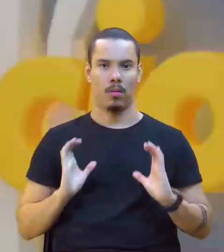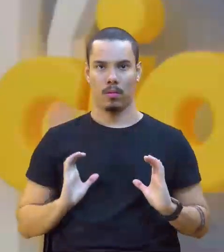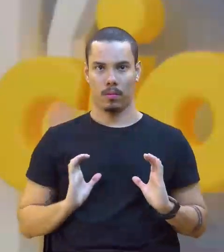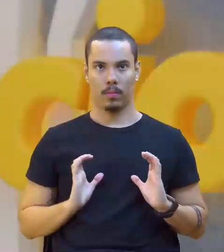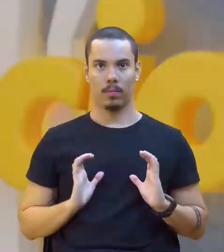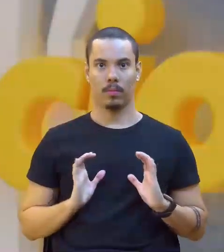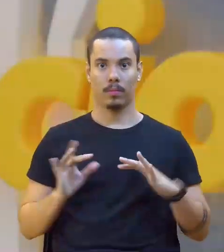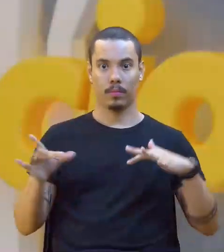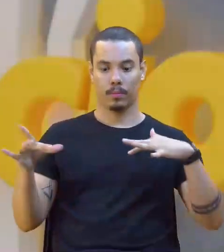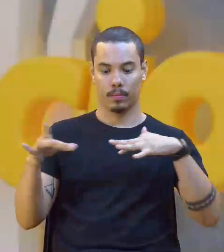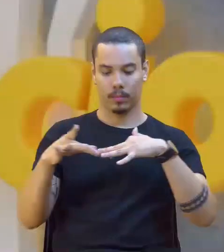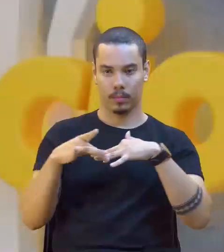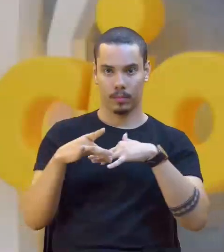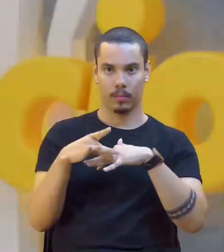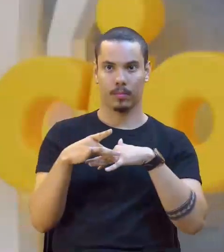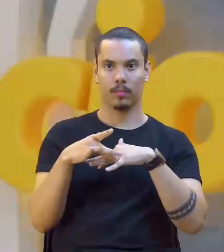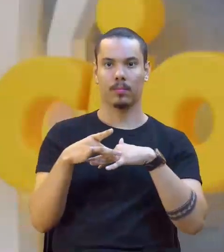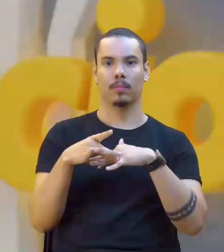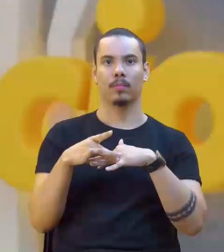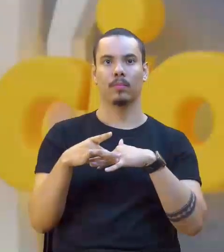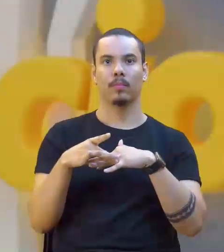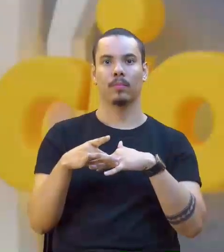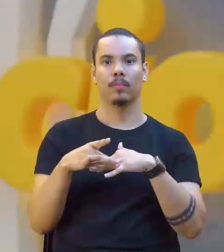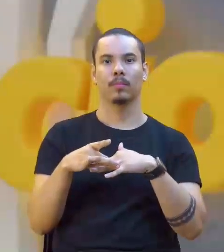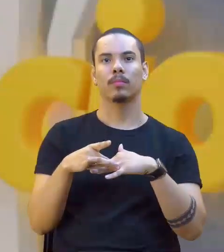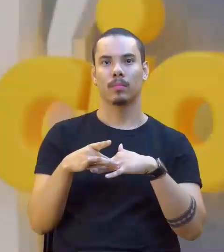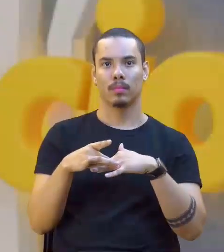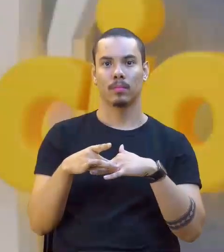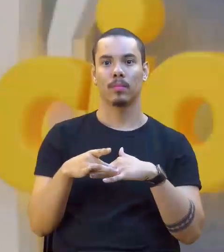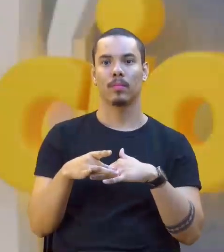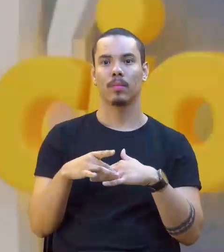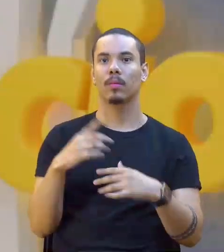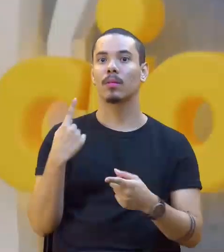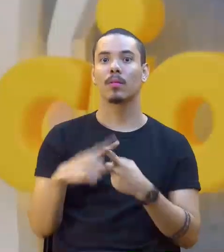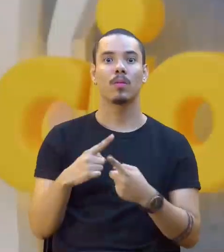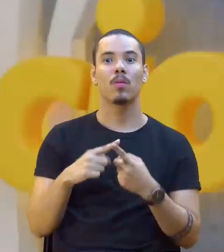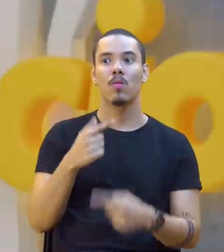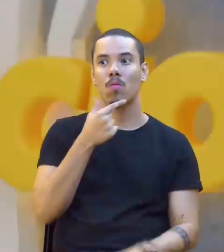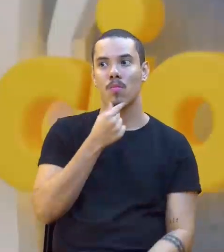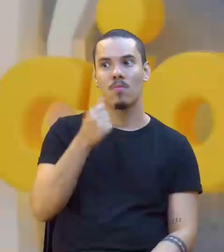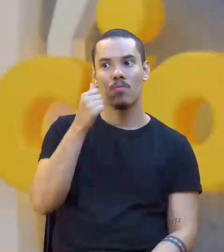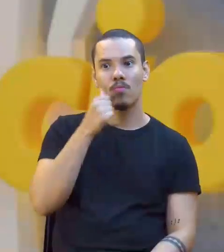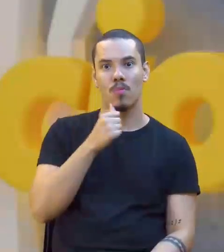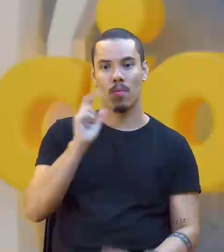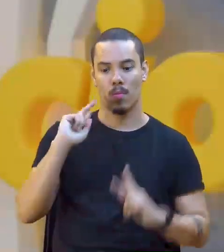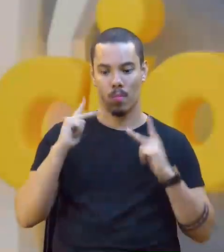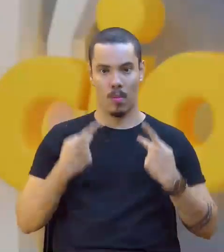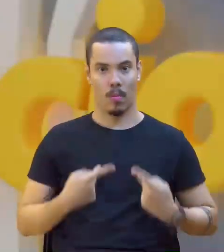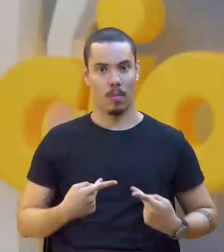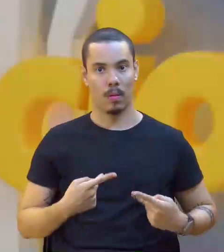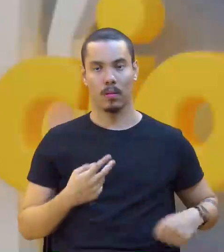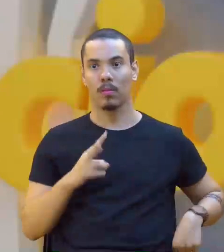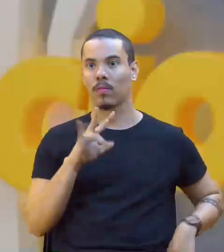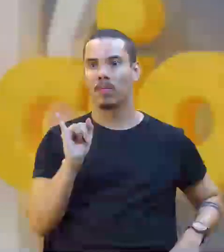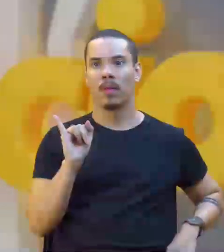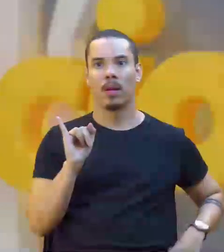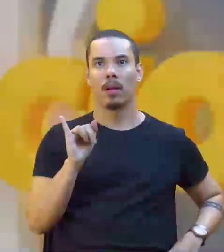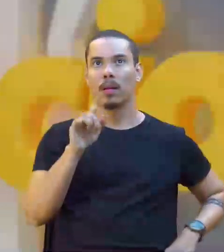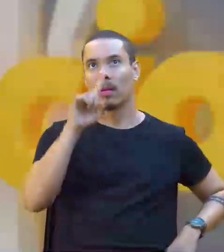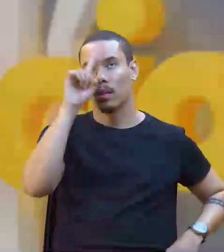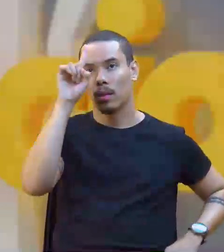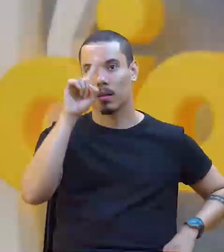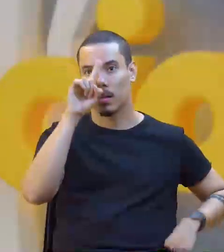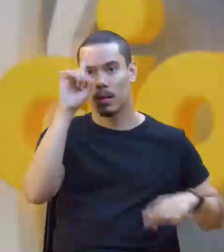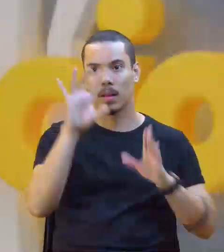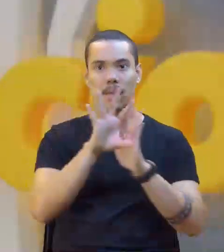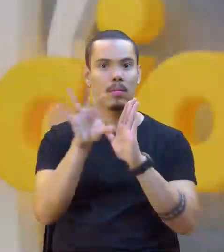aliança, o homem o tempo inteiro, gente, ele vai criando símbolos. Símbolos para